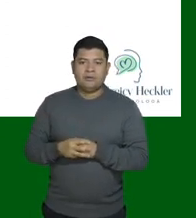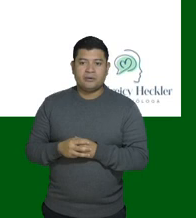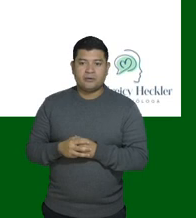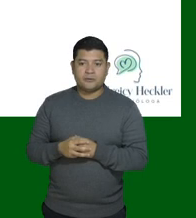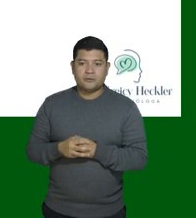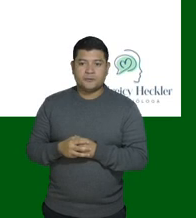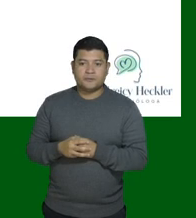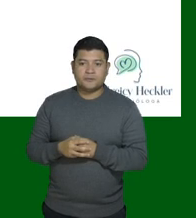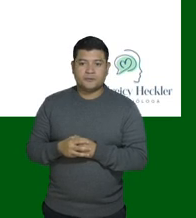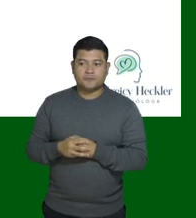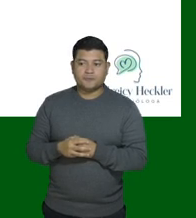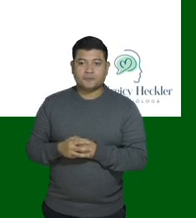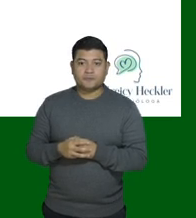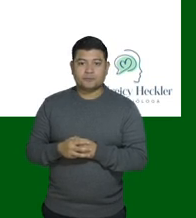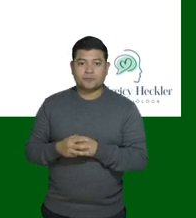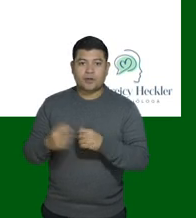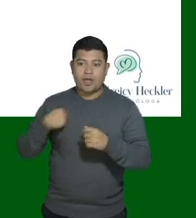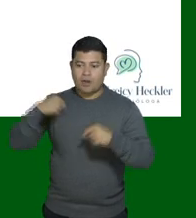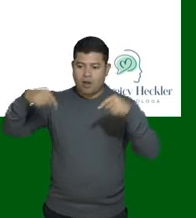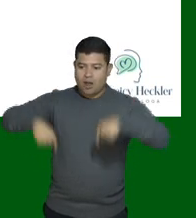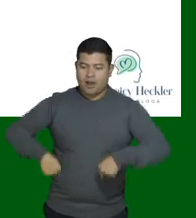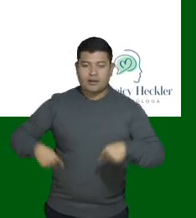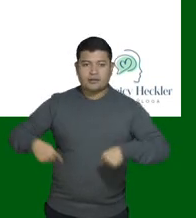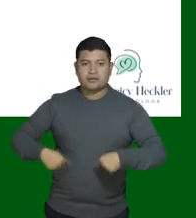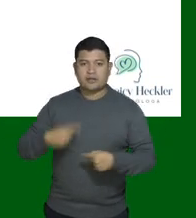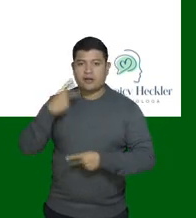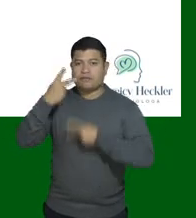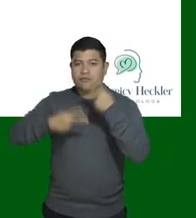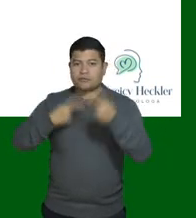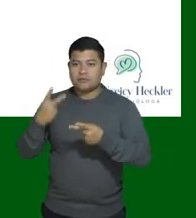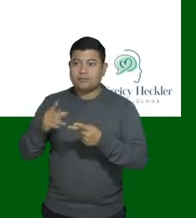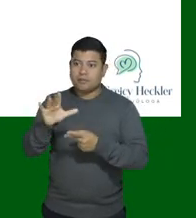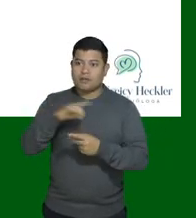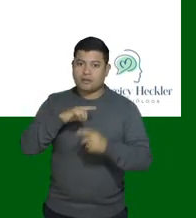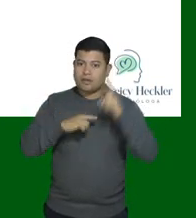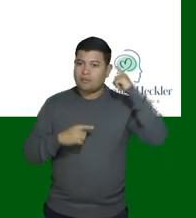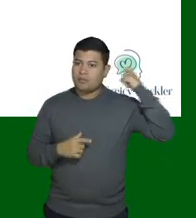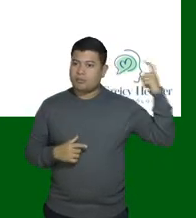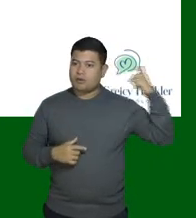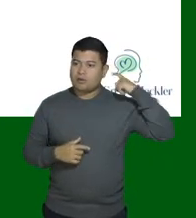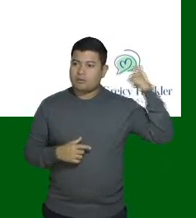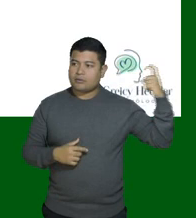aqui, eu estou falando e, de repente, tem barulho.